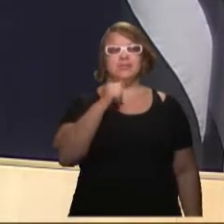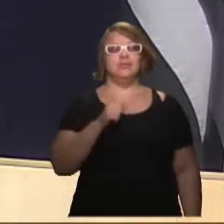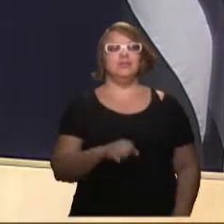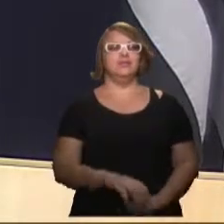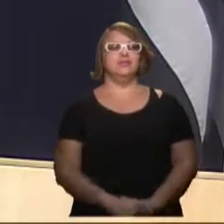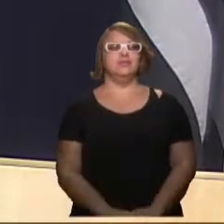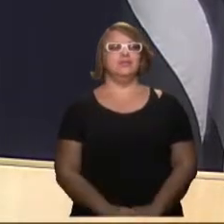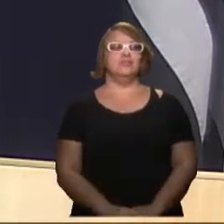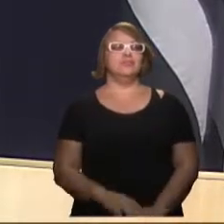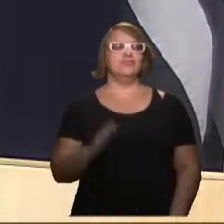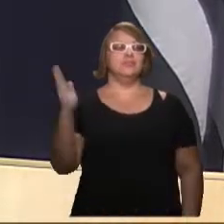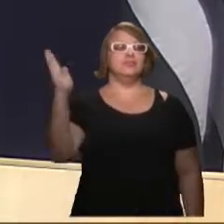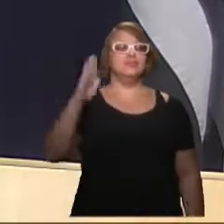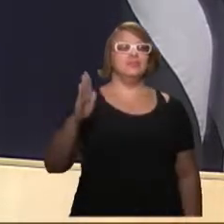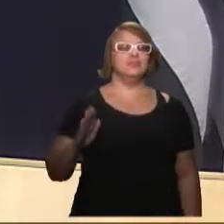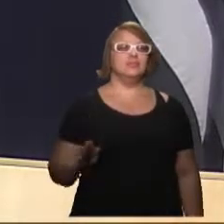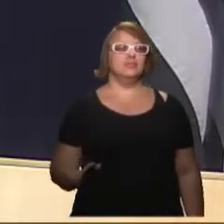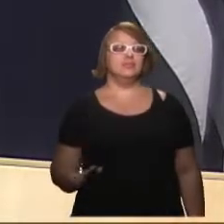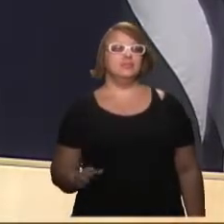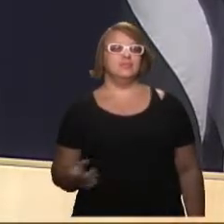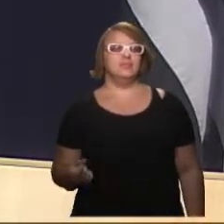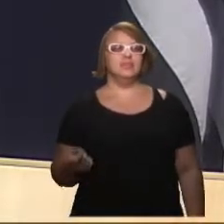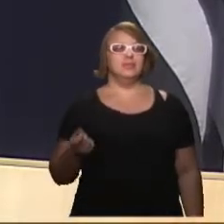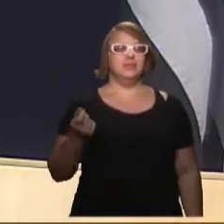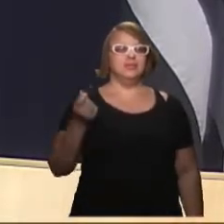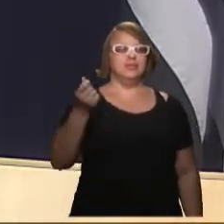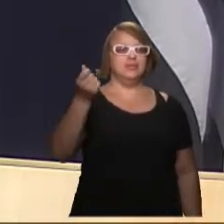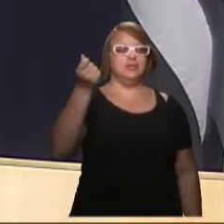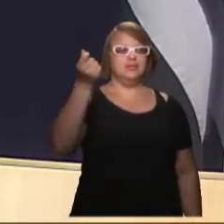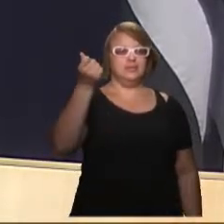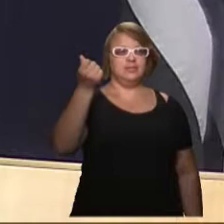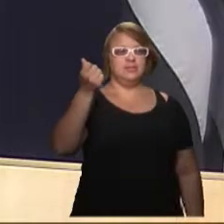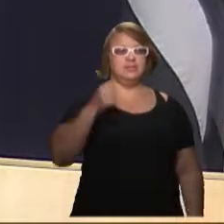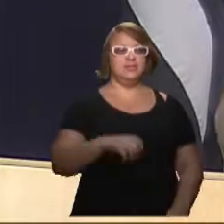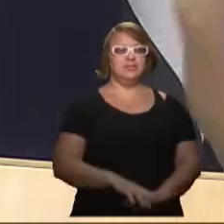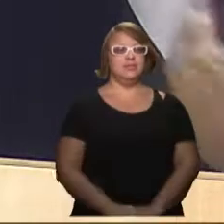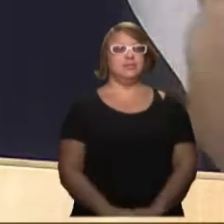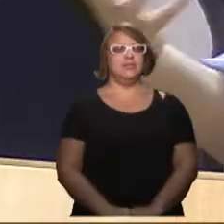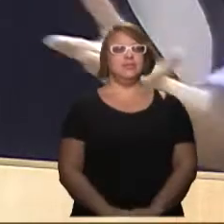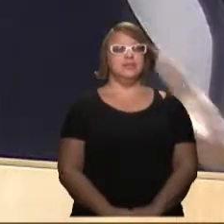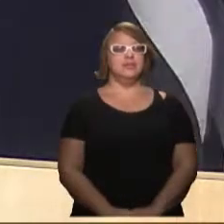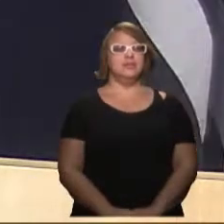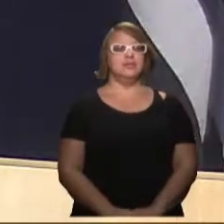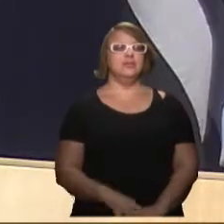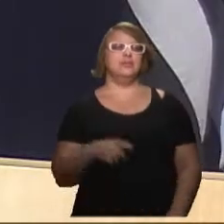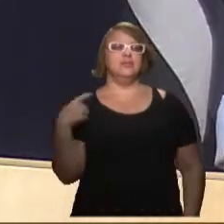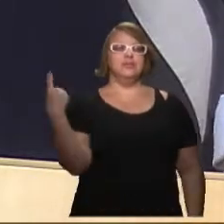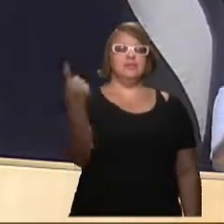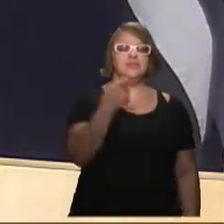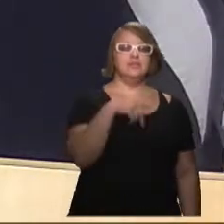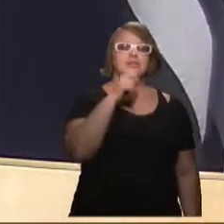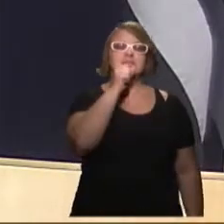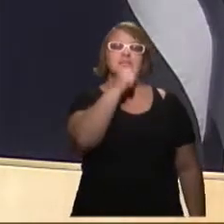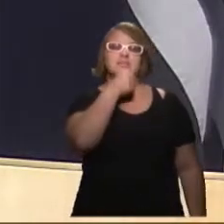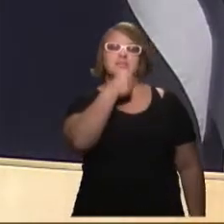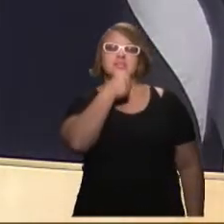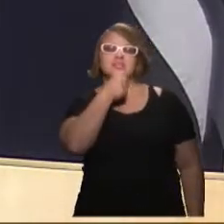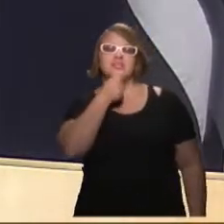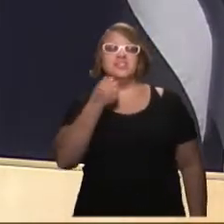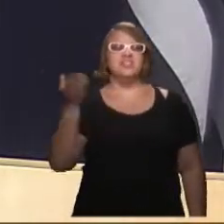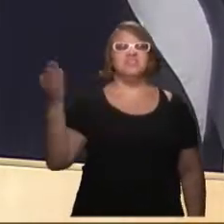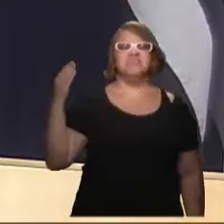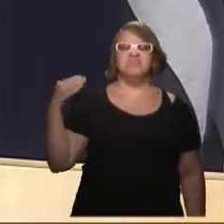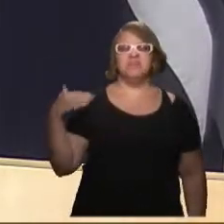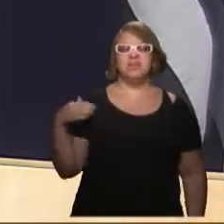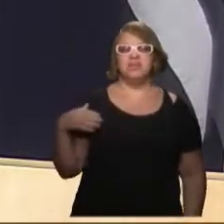não vamos conseguir, essa geração nossa não vai conseguir usufruir da riqueza. Nós vamos envelhecer antes de ficarmos ricos. E aí, eu trago